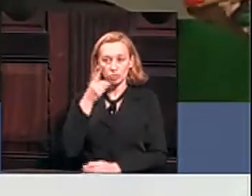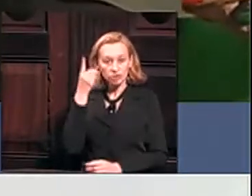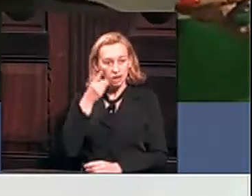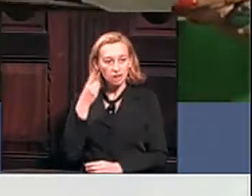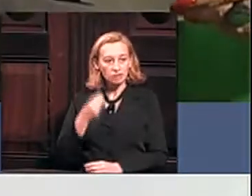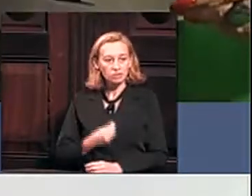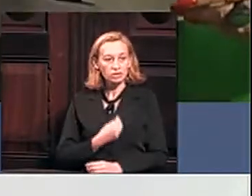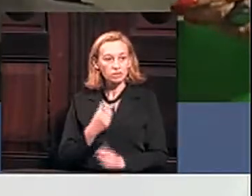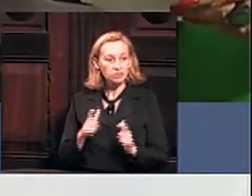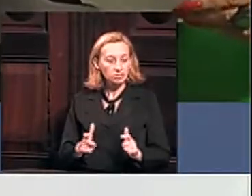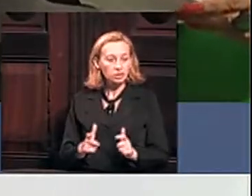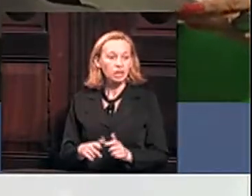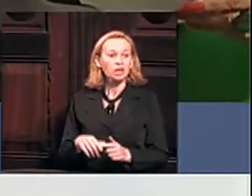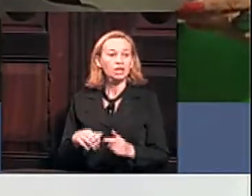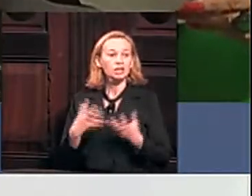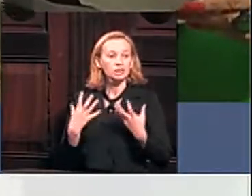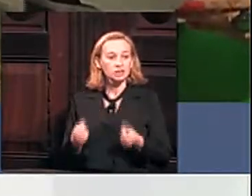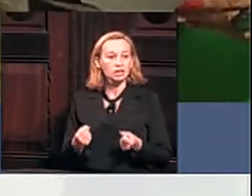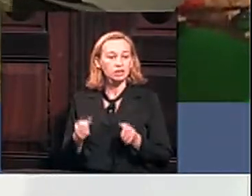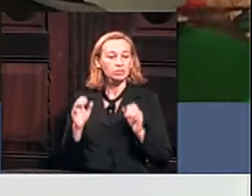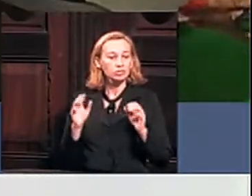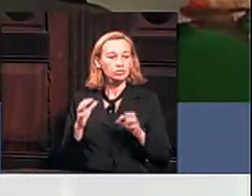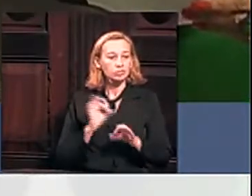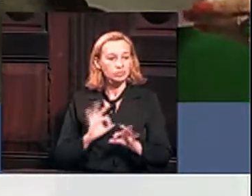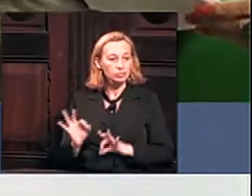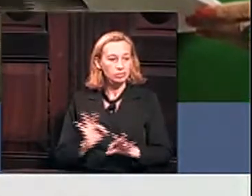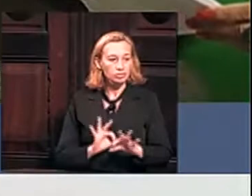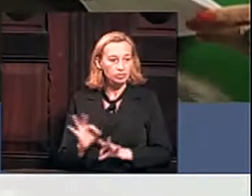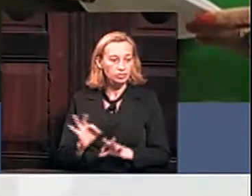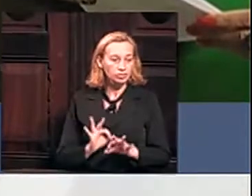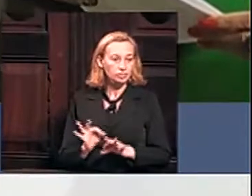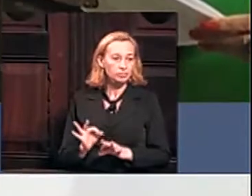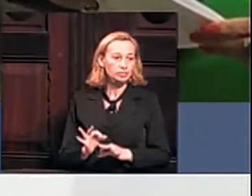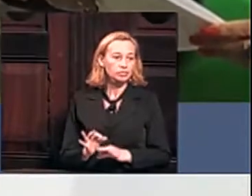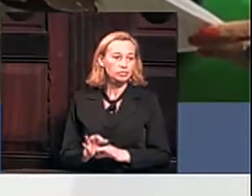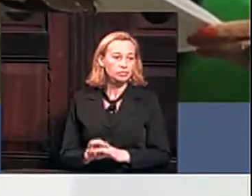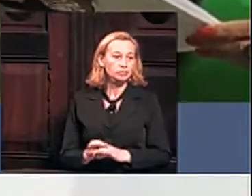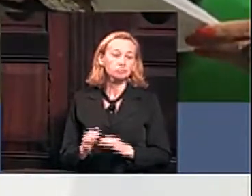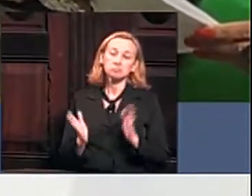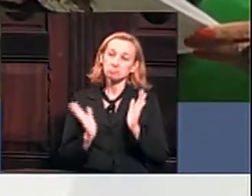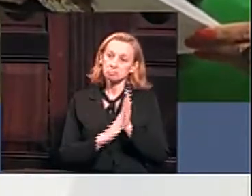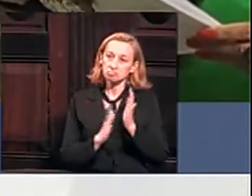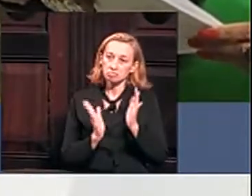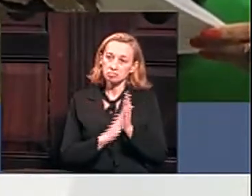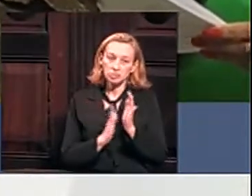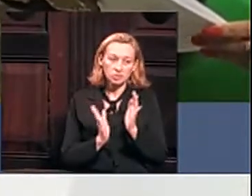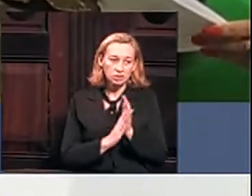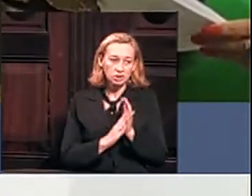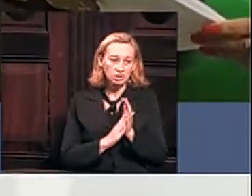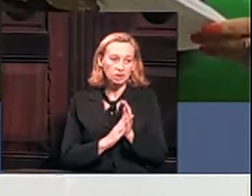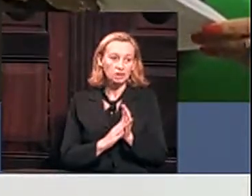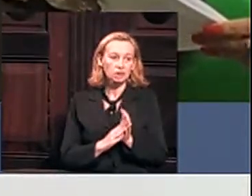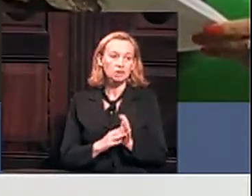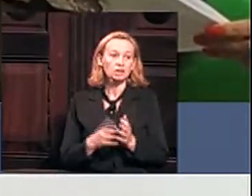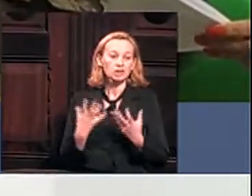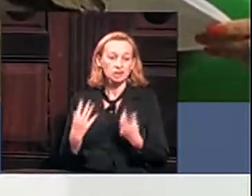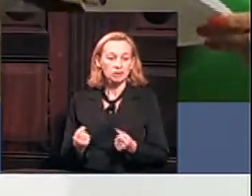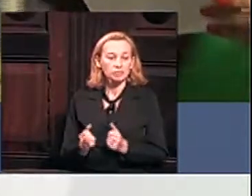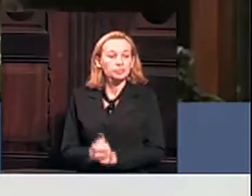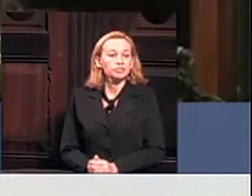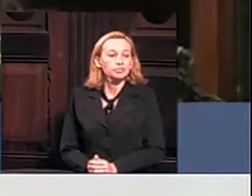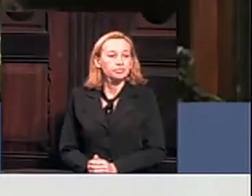subscreveram esse projeto e a nossa posição não poderia ser outra a não ser aplaudir e dar o nosso parecer